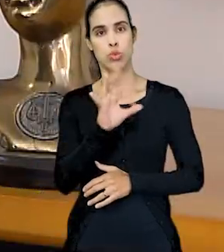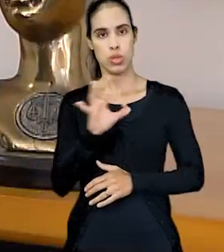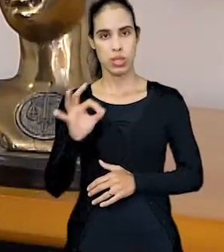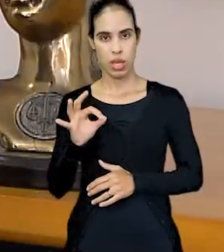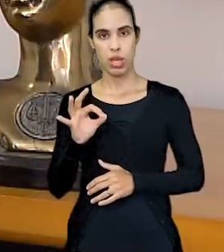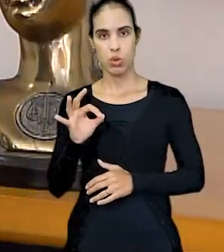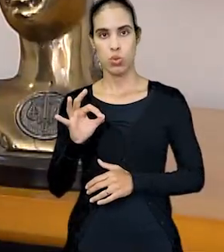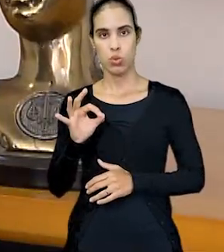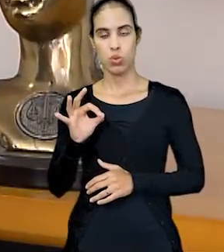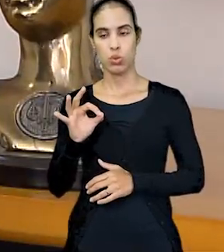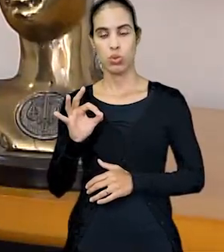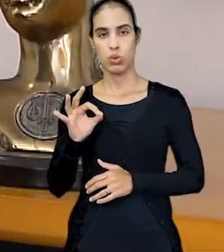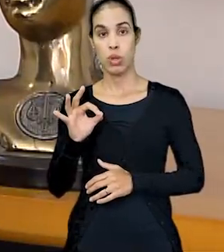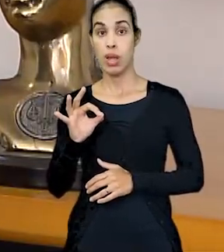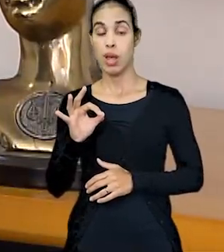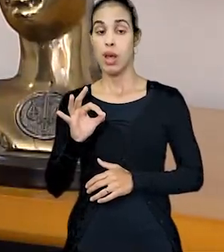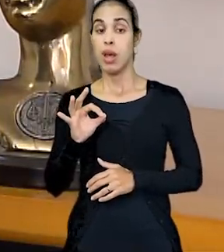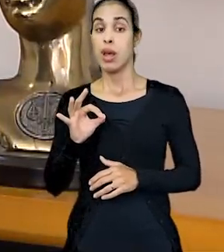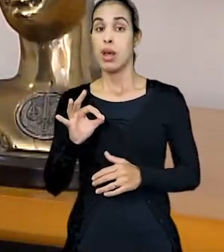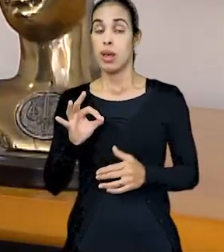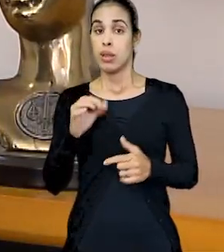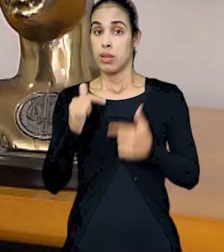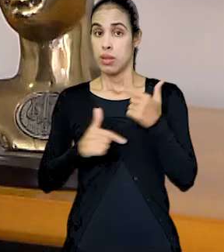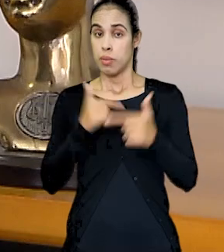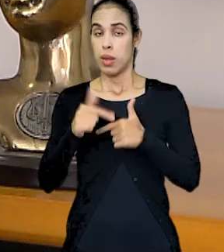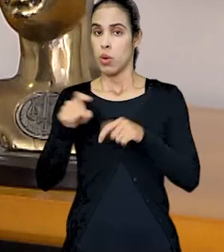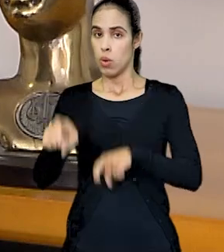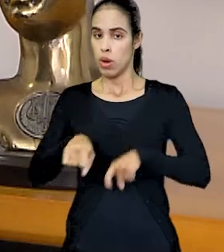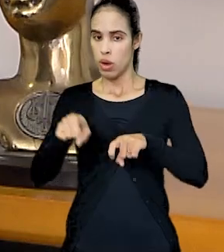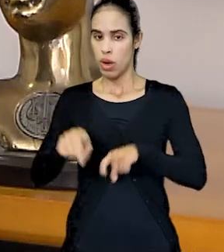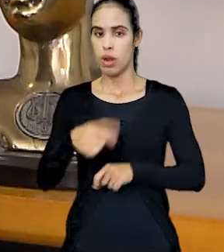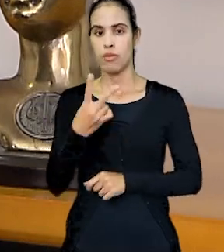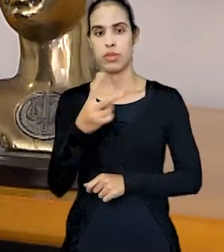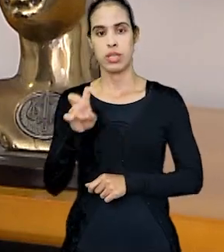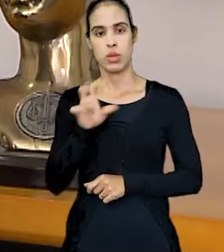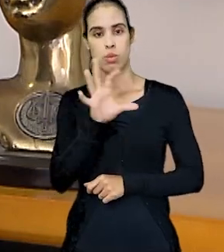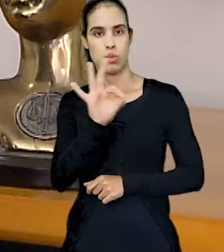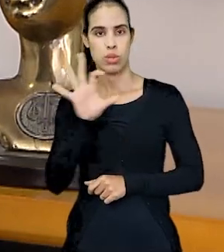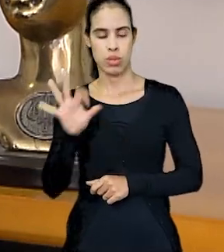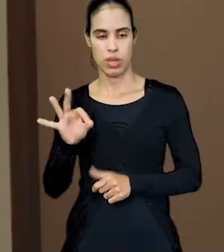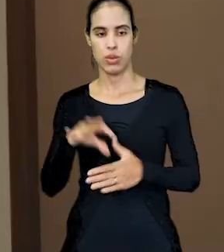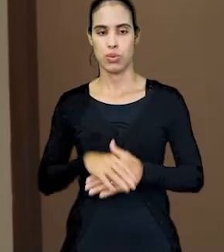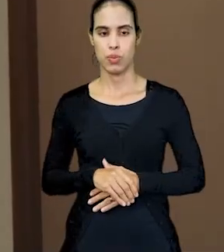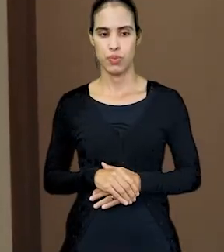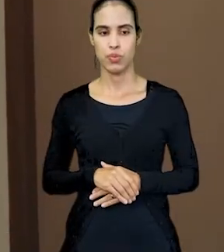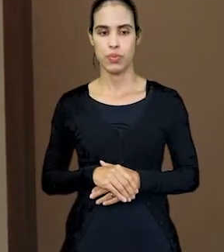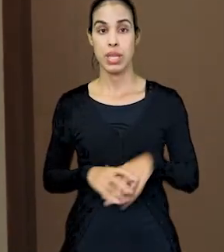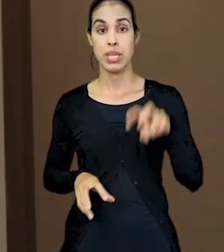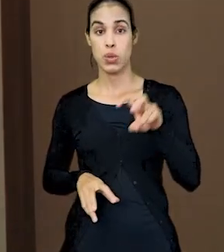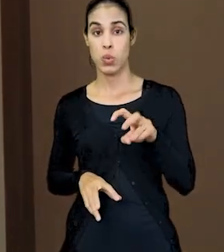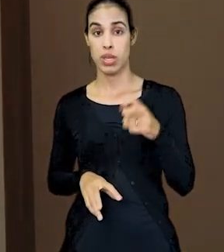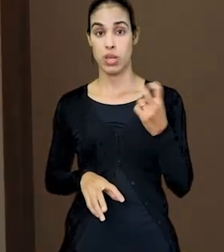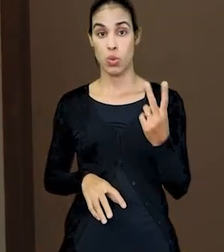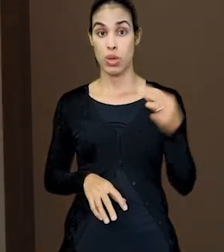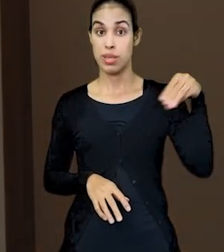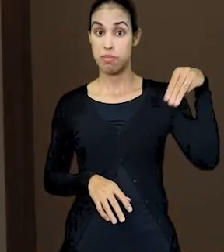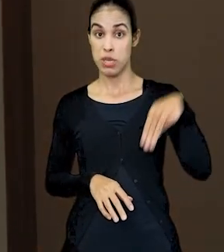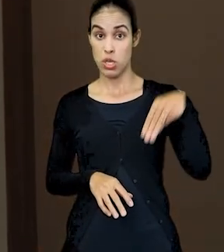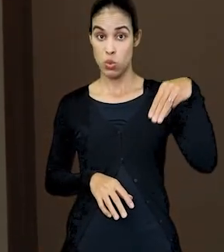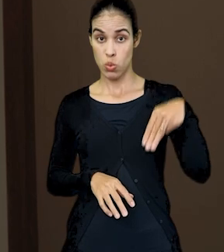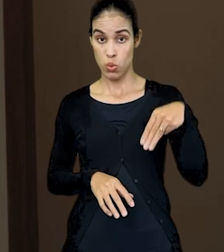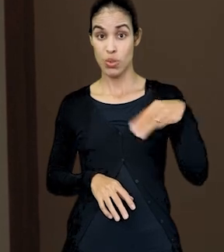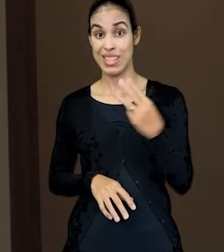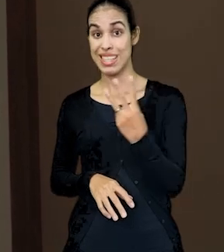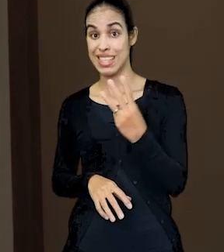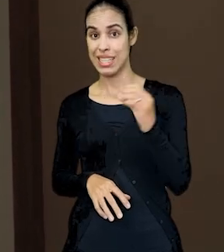daquele trabalhador que faz a mesma coisa de dia. E no caso do trabalhador rural, é 25%. A cada 52 minutos